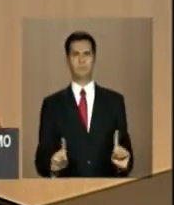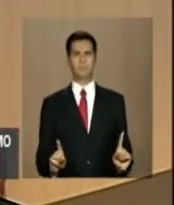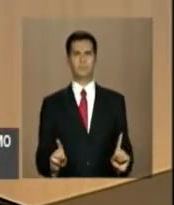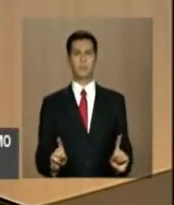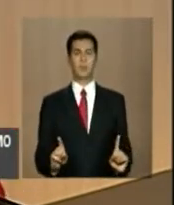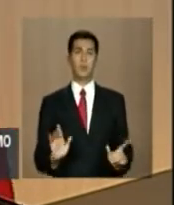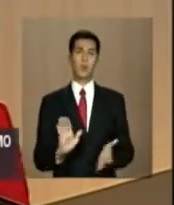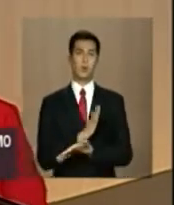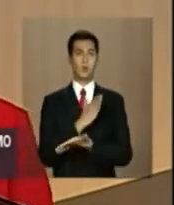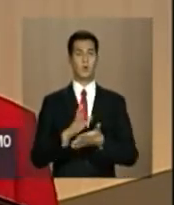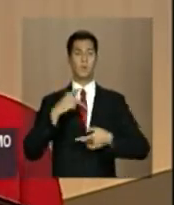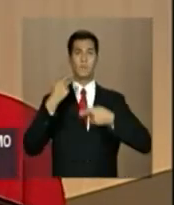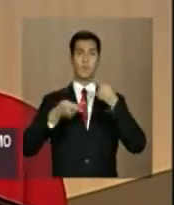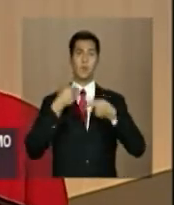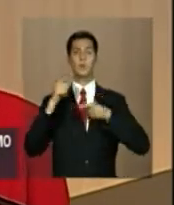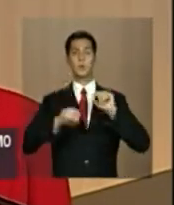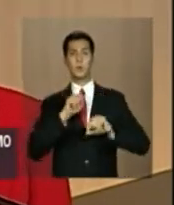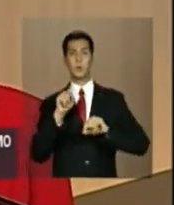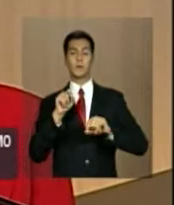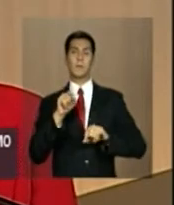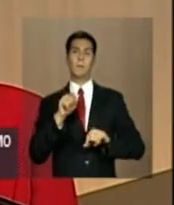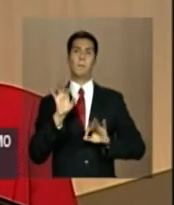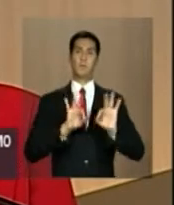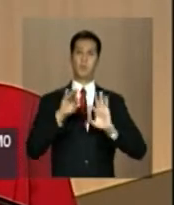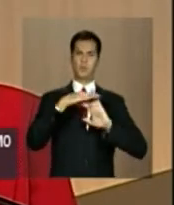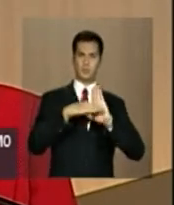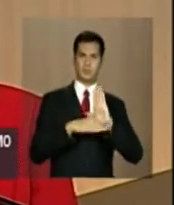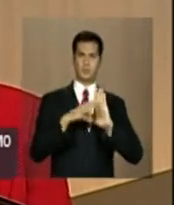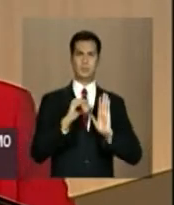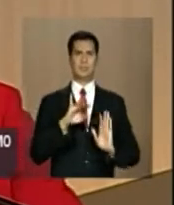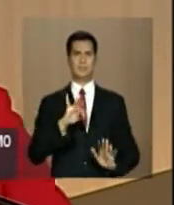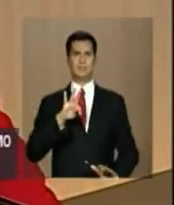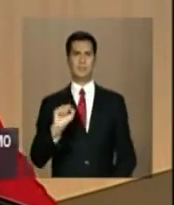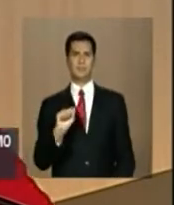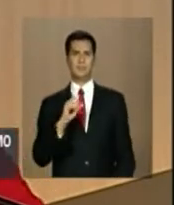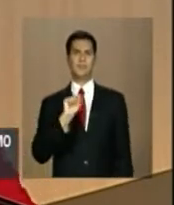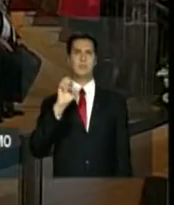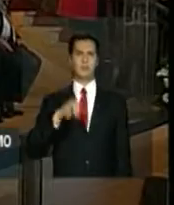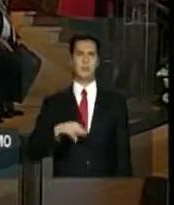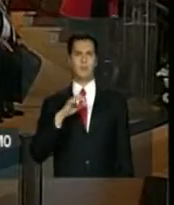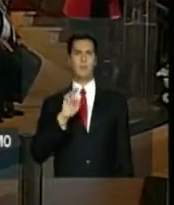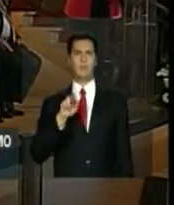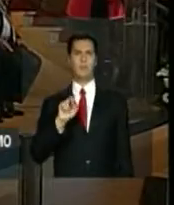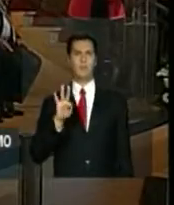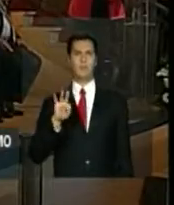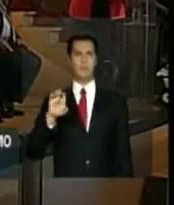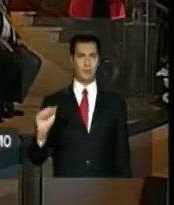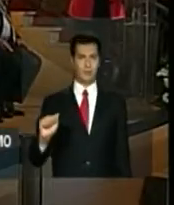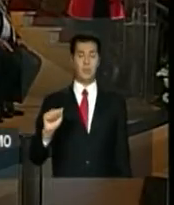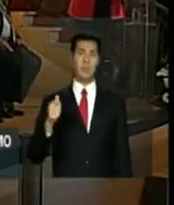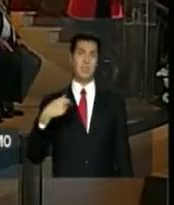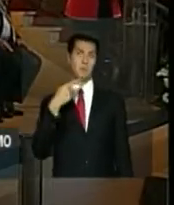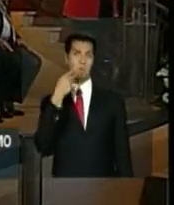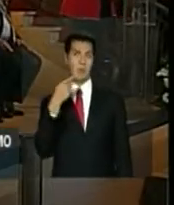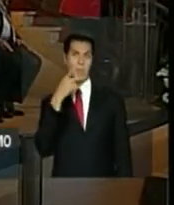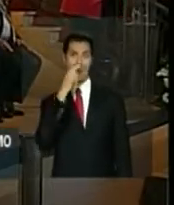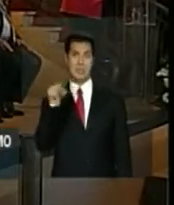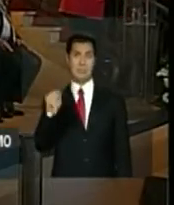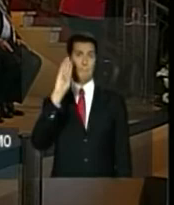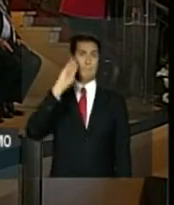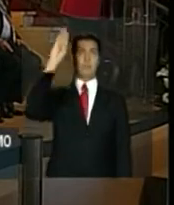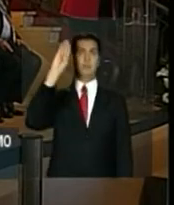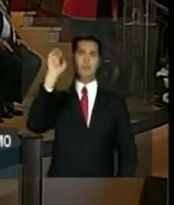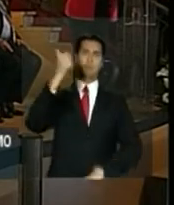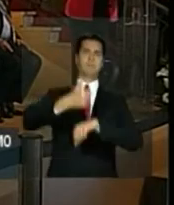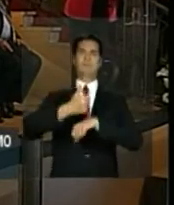nosso programa Ciência Sem Fronteiras é um dos maiores do mundo. Eu não falo que é o maior, porque sempre pode aparecer, viu, Sérgio,